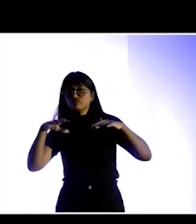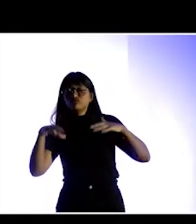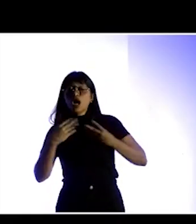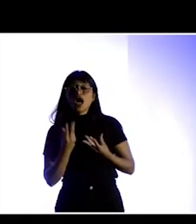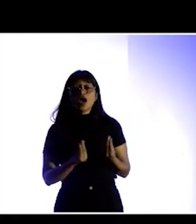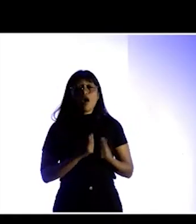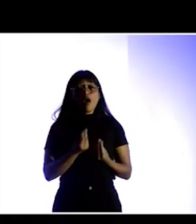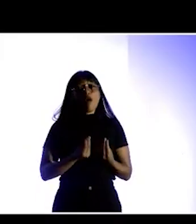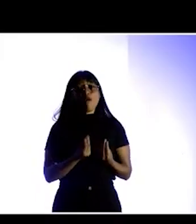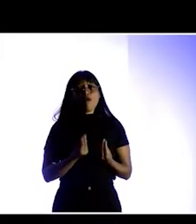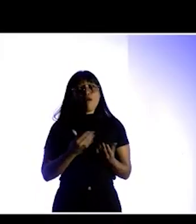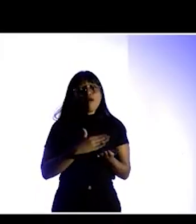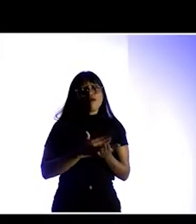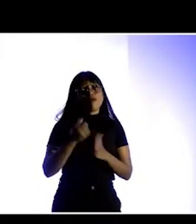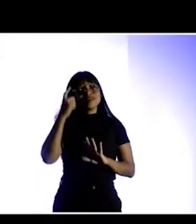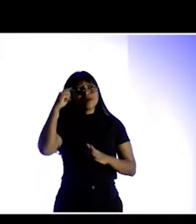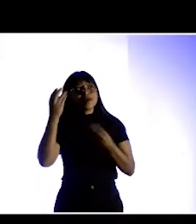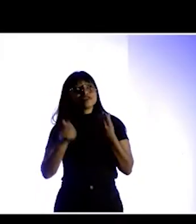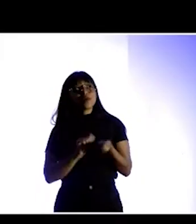da adaptação.